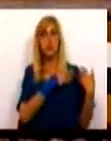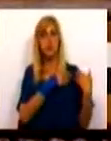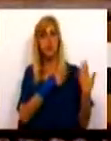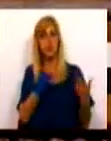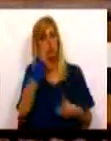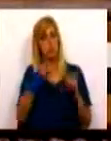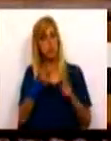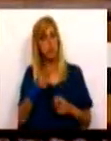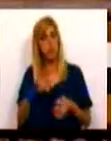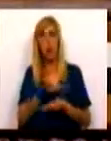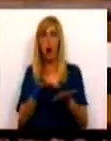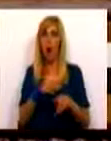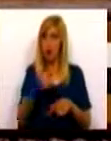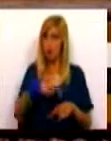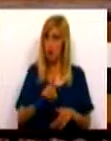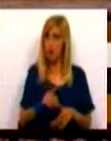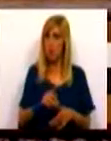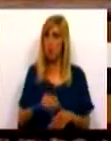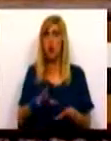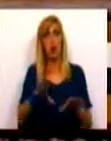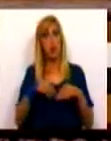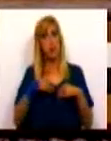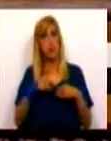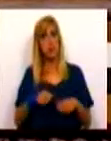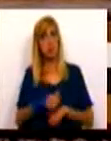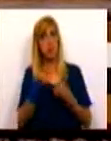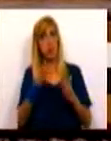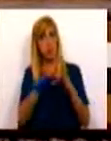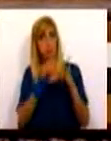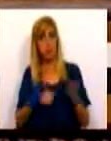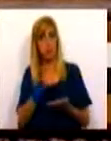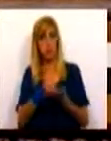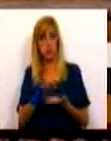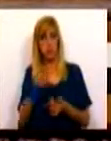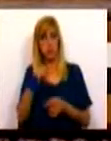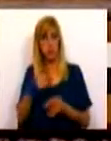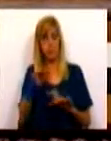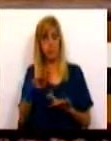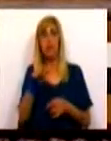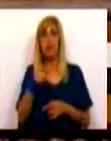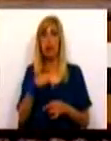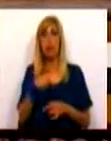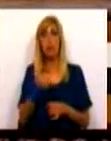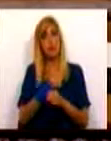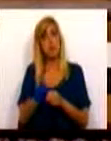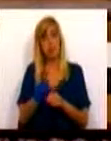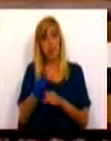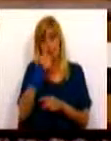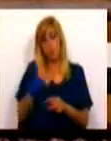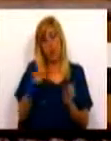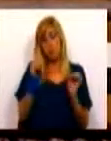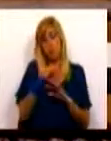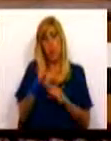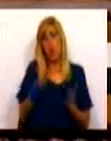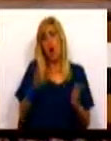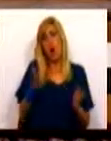si. Admitindo melhoramentos, o modelo de assistência a banhistas hoje em vigor tem funcionado sem falhas de maior e